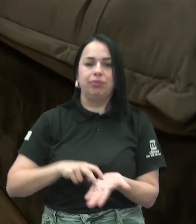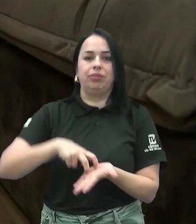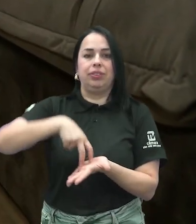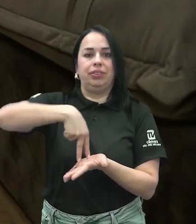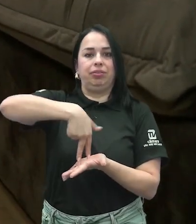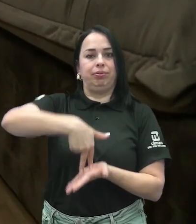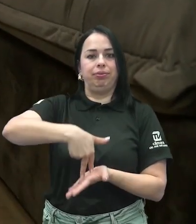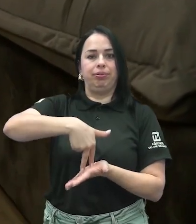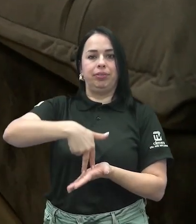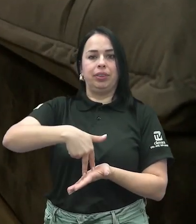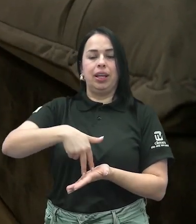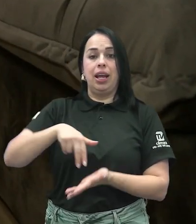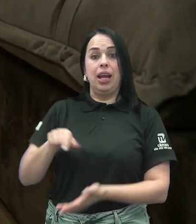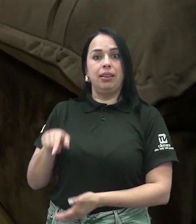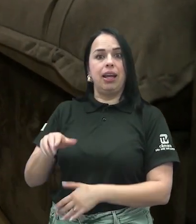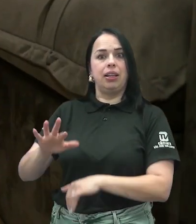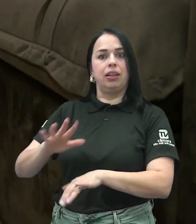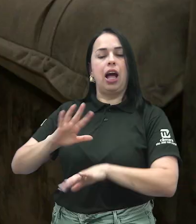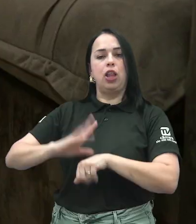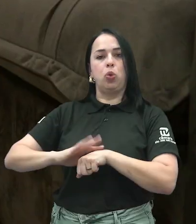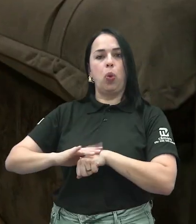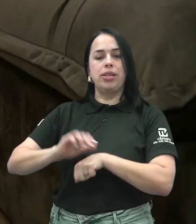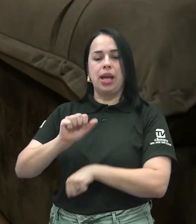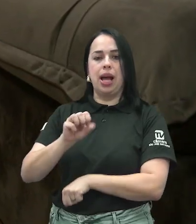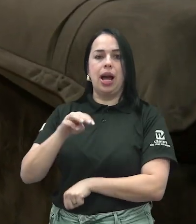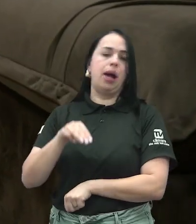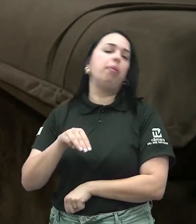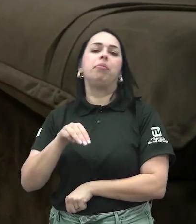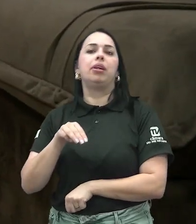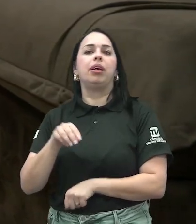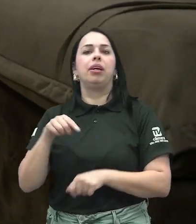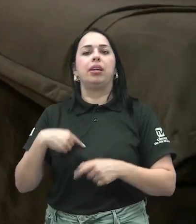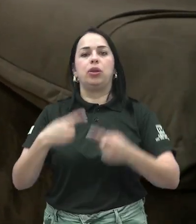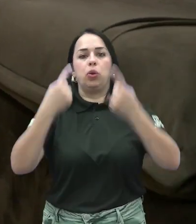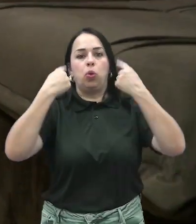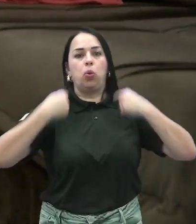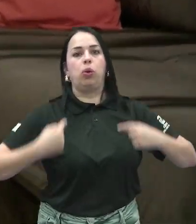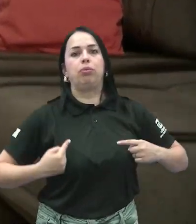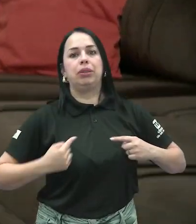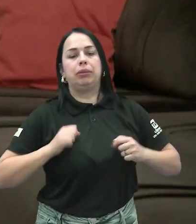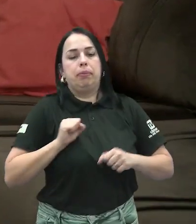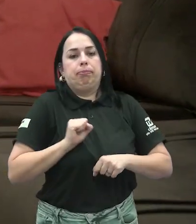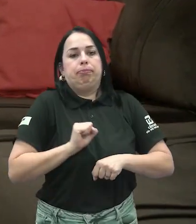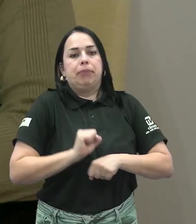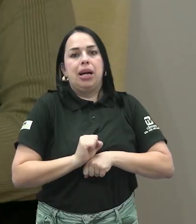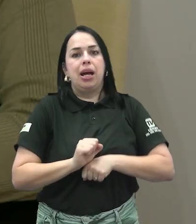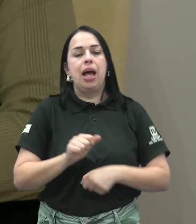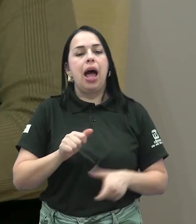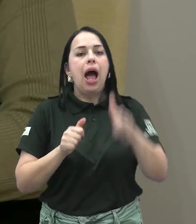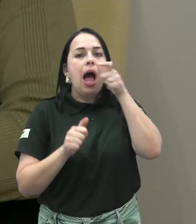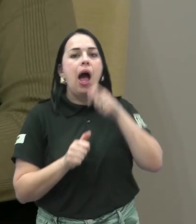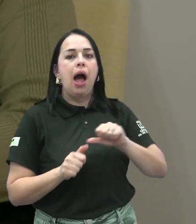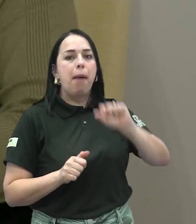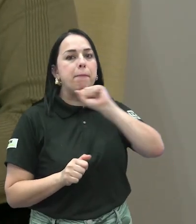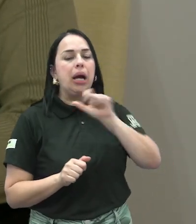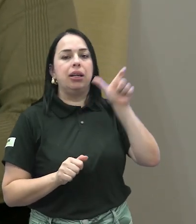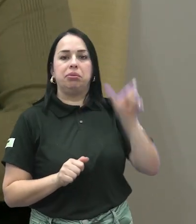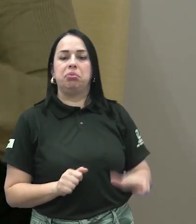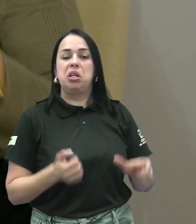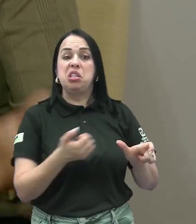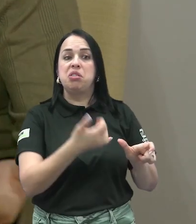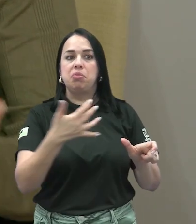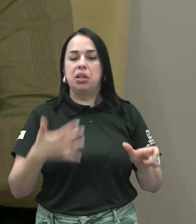se levantar. Ele tem AME, atrofia muscular espinhal. A mãe